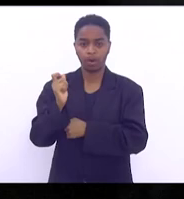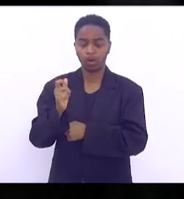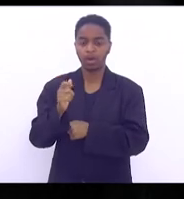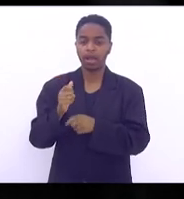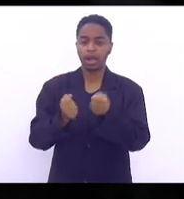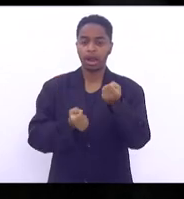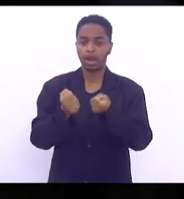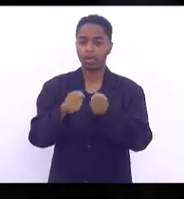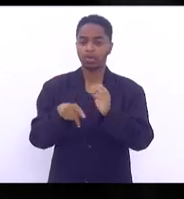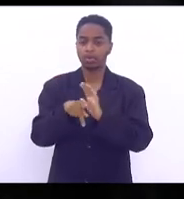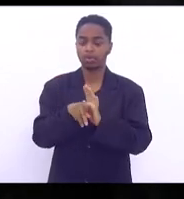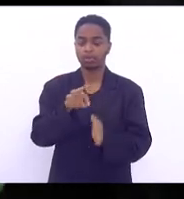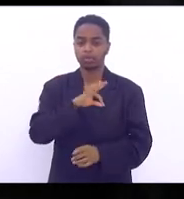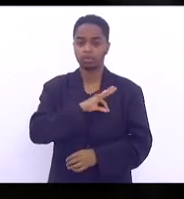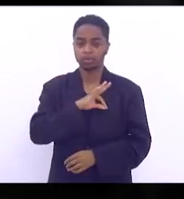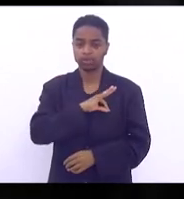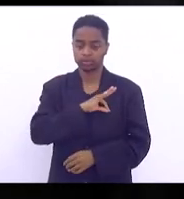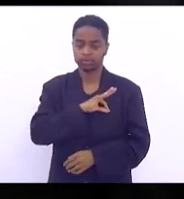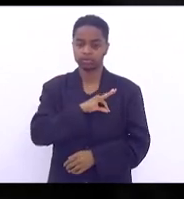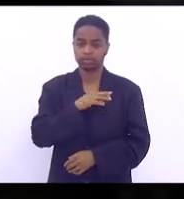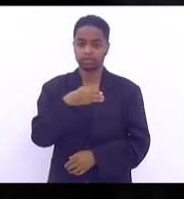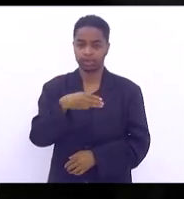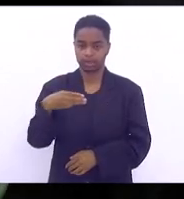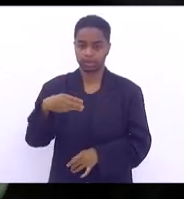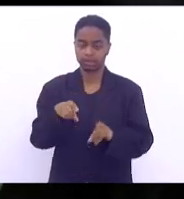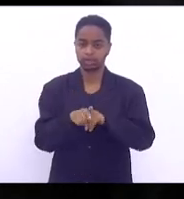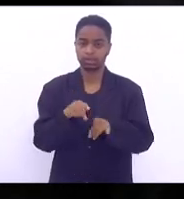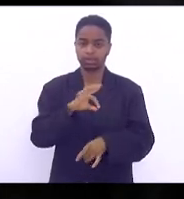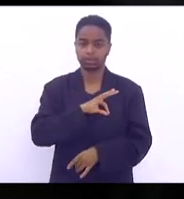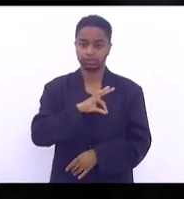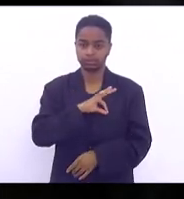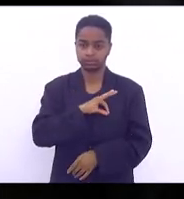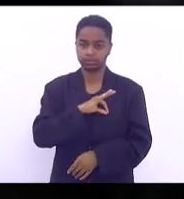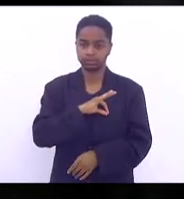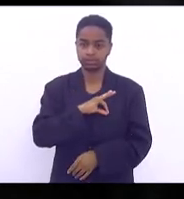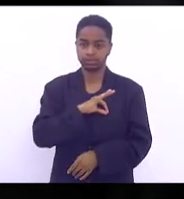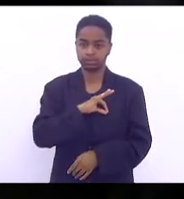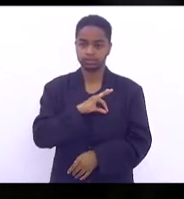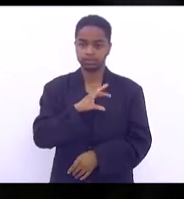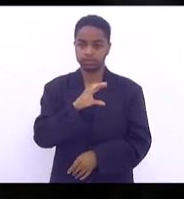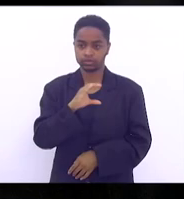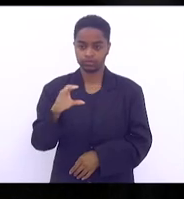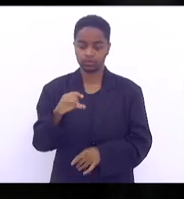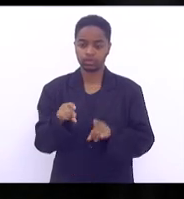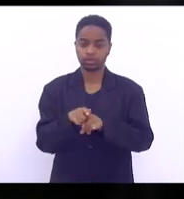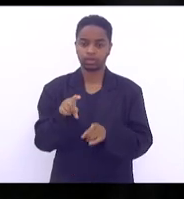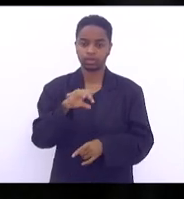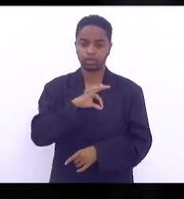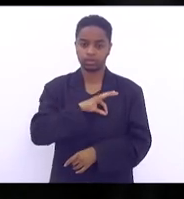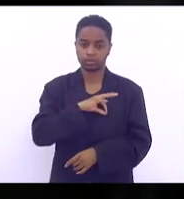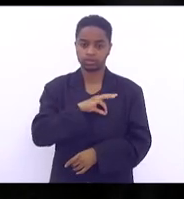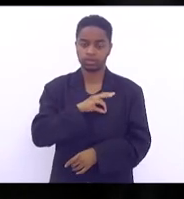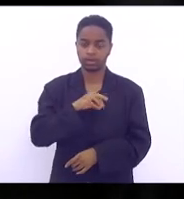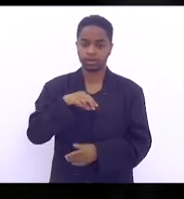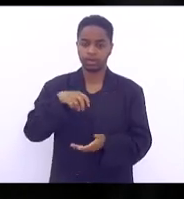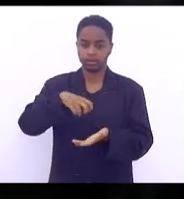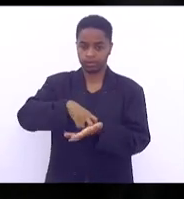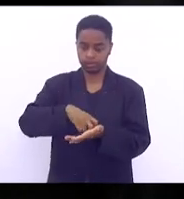da Polícia Militar e também da Polícia Civil e da Polícia Penal. Então, esta lei